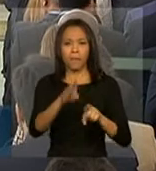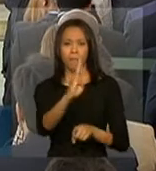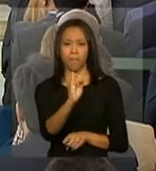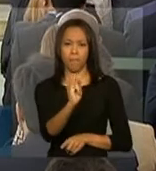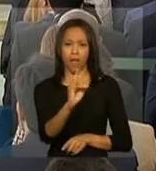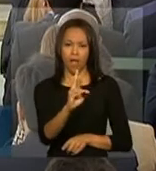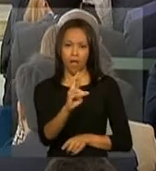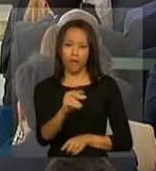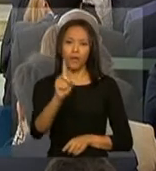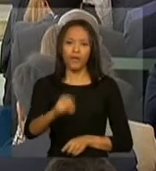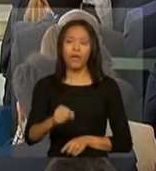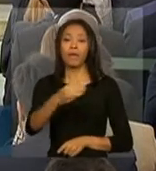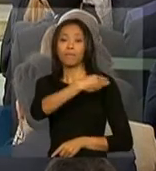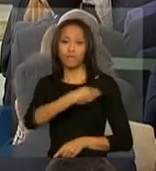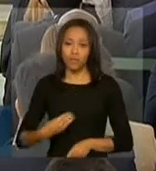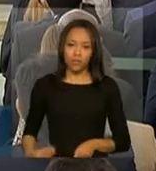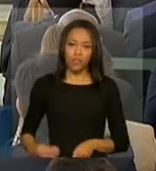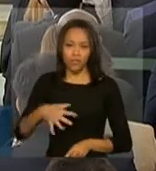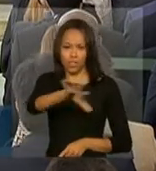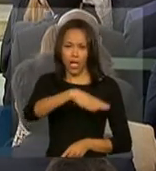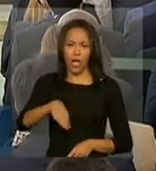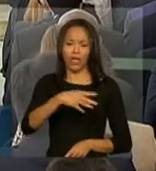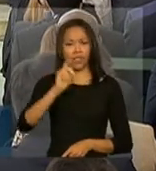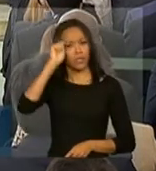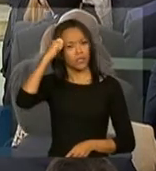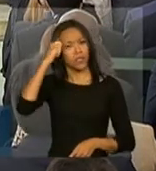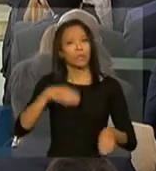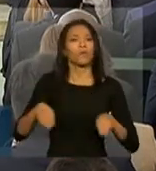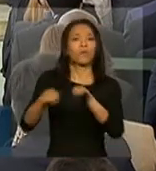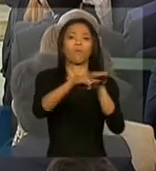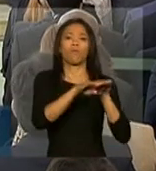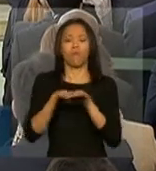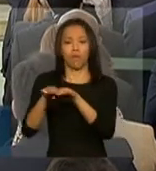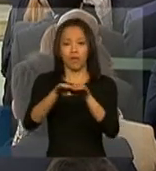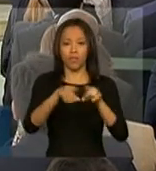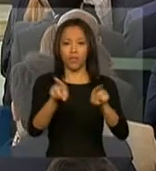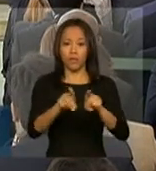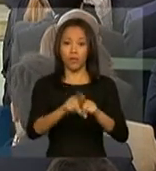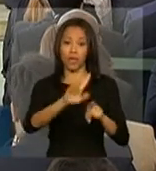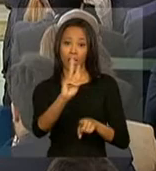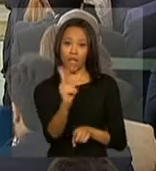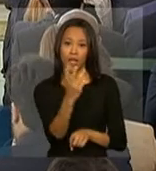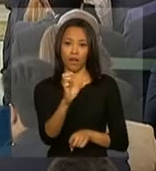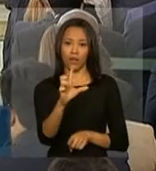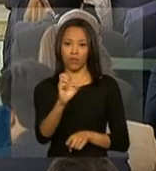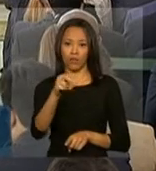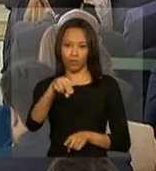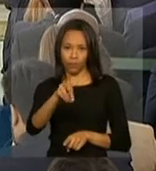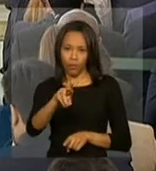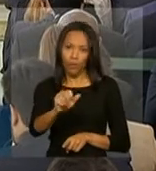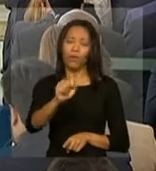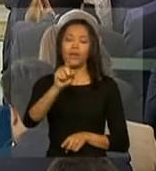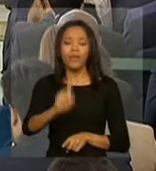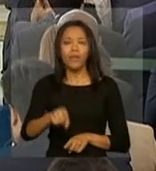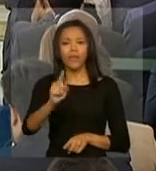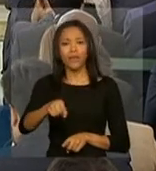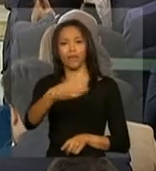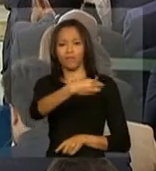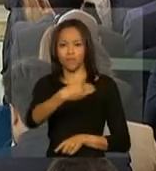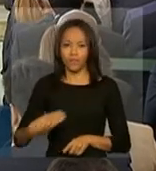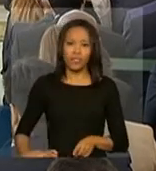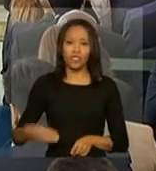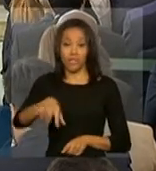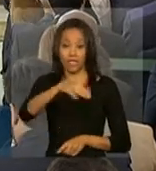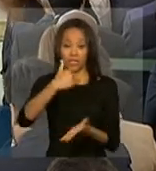de Estado-chefe da Secretaria de Política e Promoção da Igualdade Racial, Eleonora Minicucci, ministra de Estado-chefe da Secretaria de Política para as